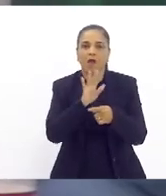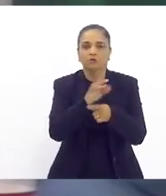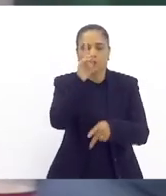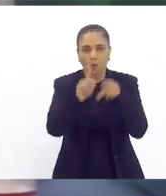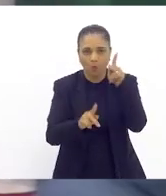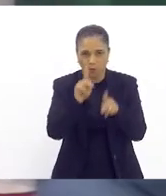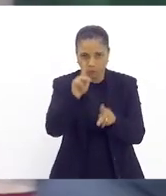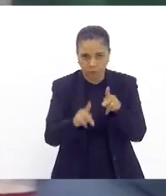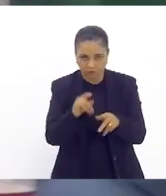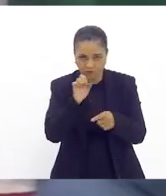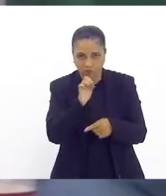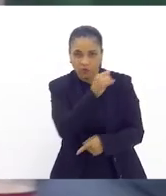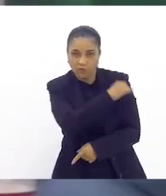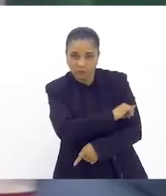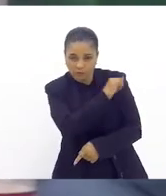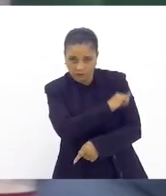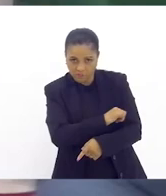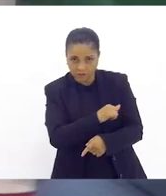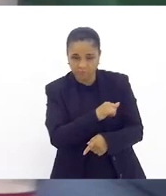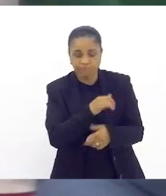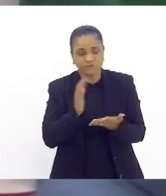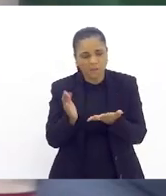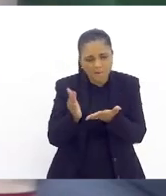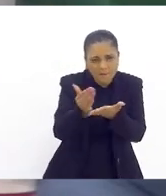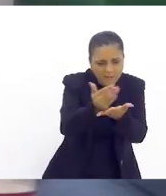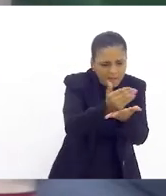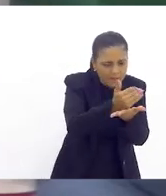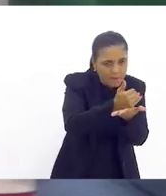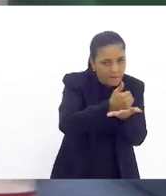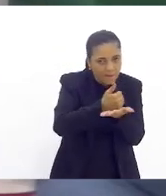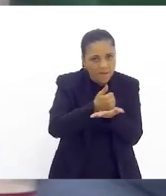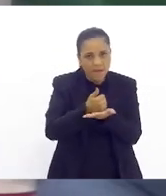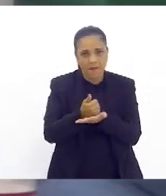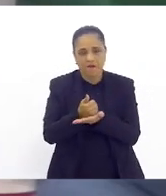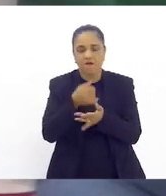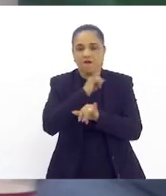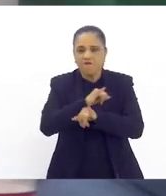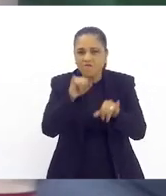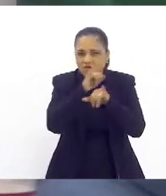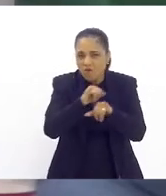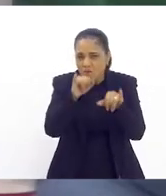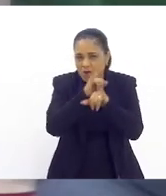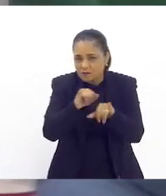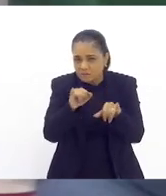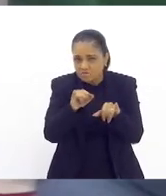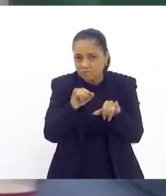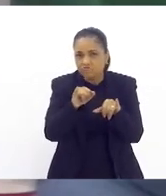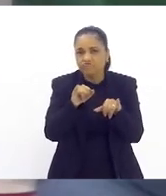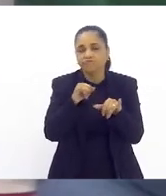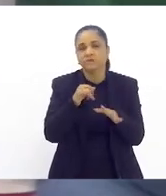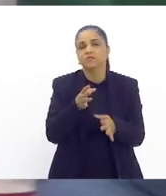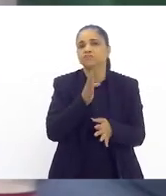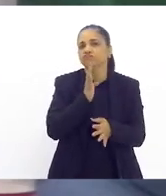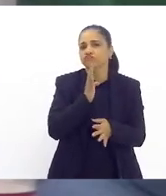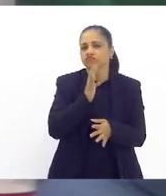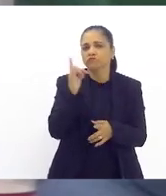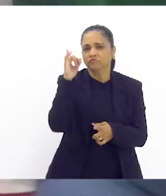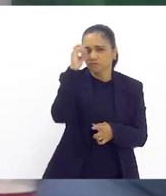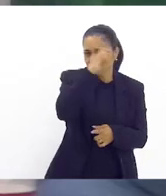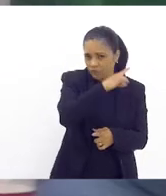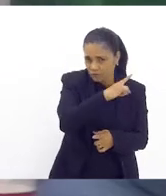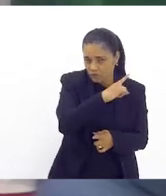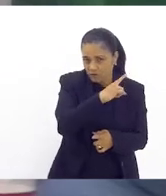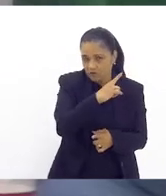aqui buscamos dados informações e conhecer melhor as dificuldades enfrentadas